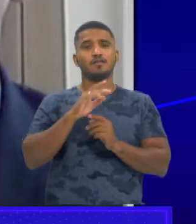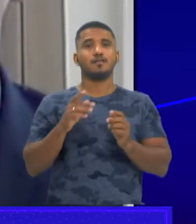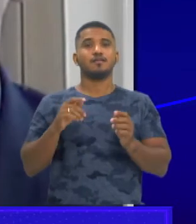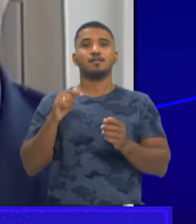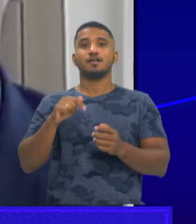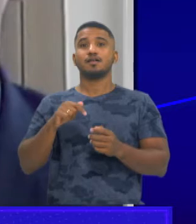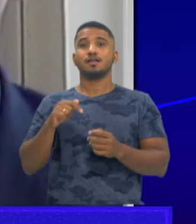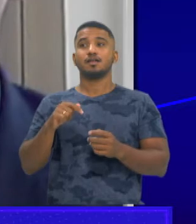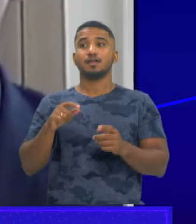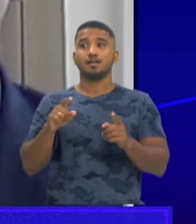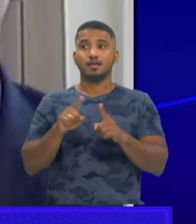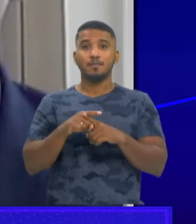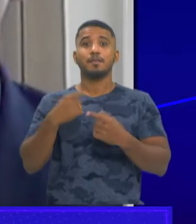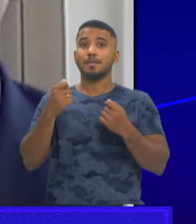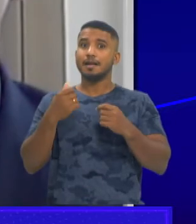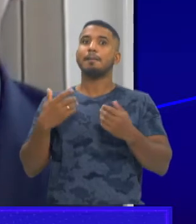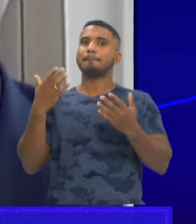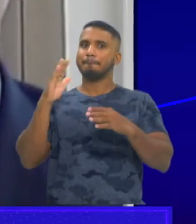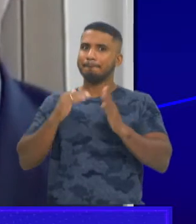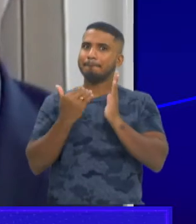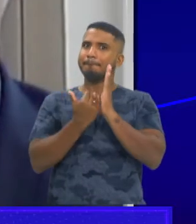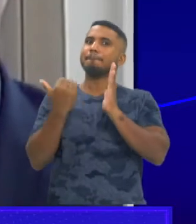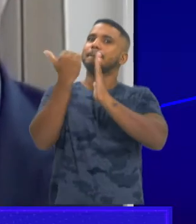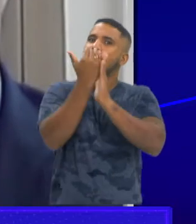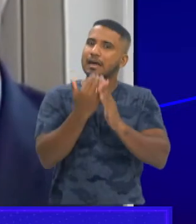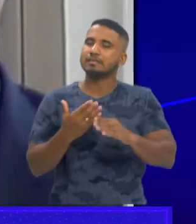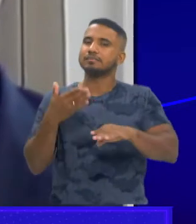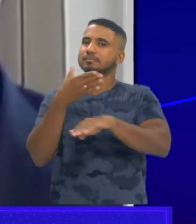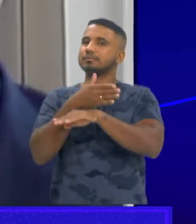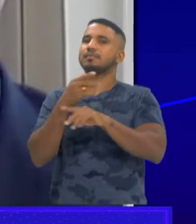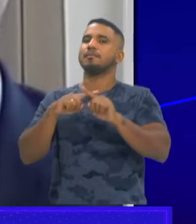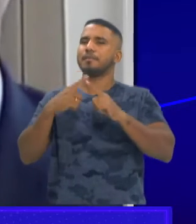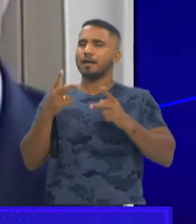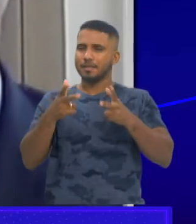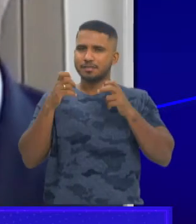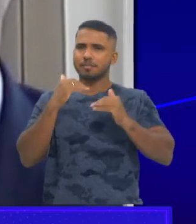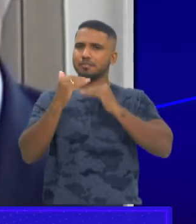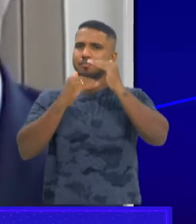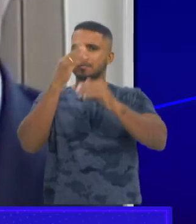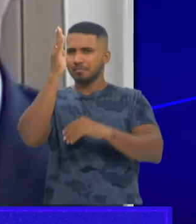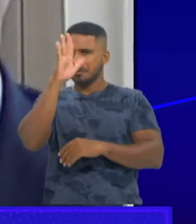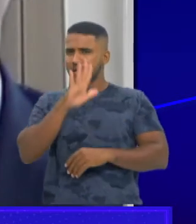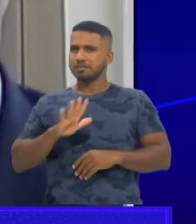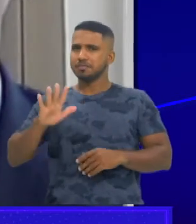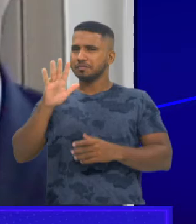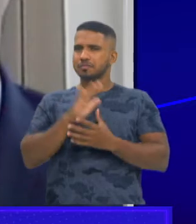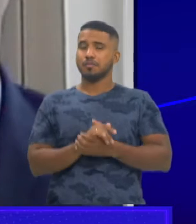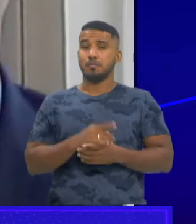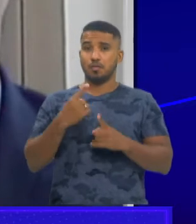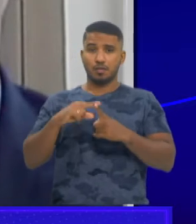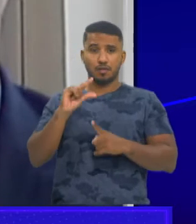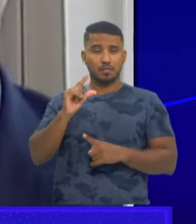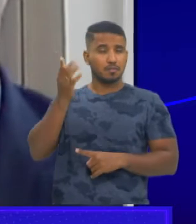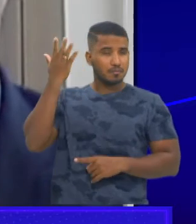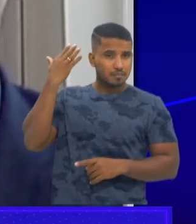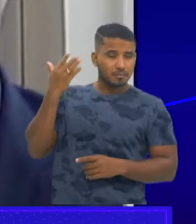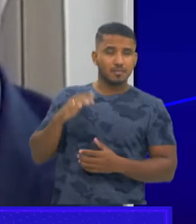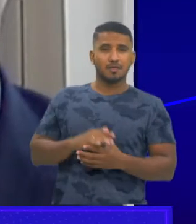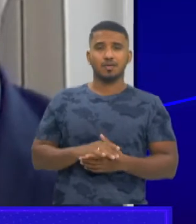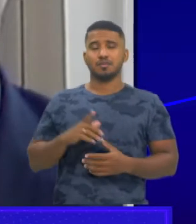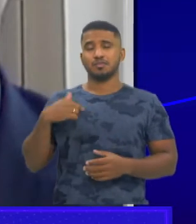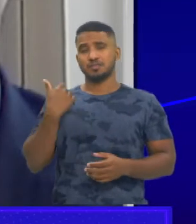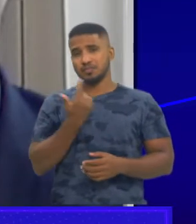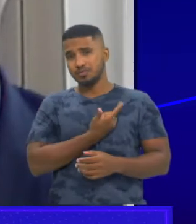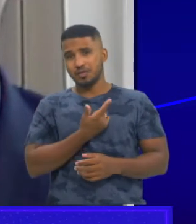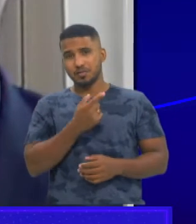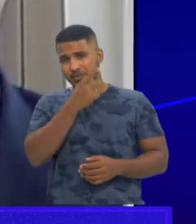as pessoas com deficiência estão participando de várias atividades sociais e, na realidade, deveriam até participar um pouquinho mais. Mas já